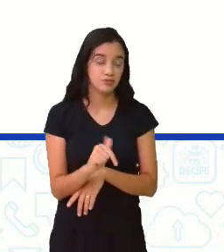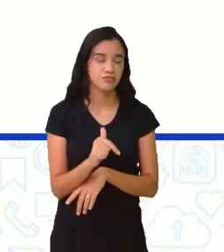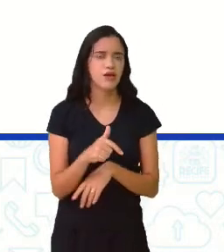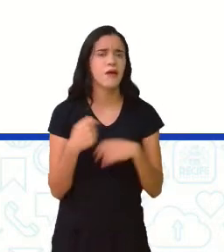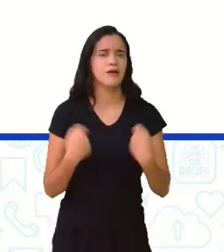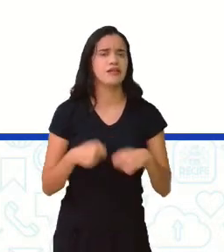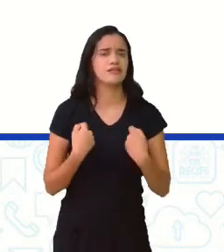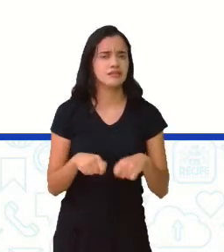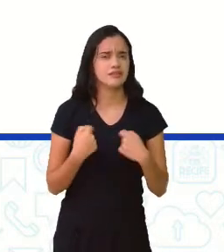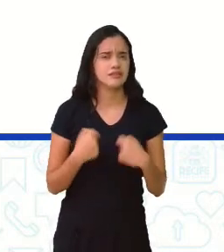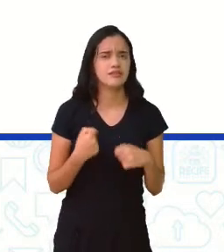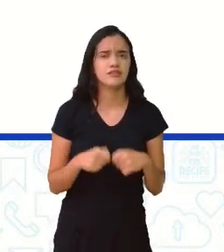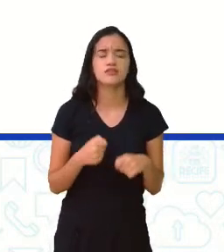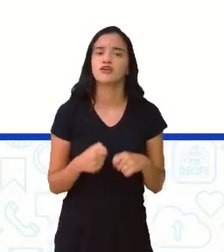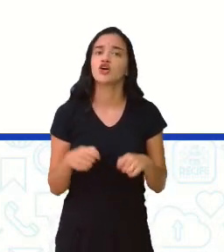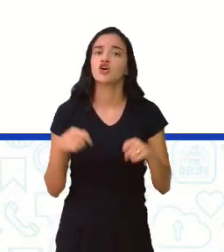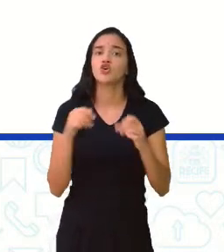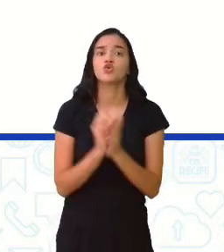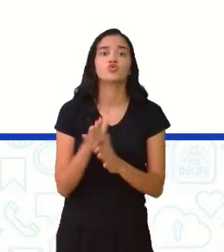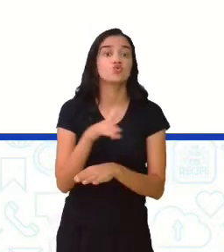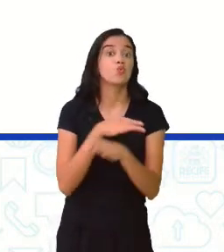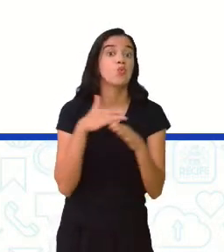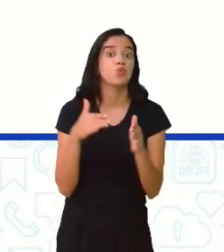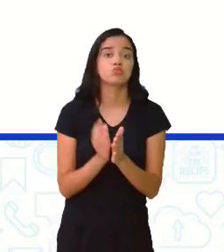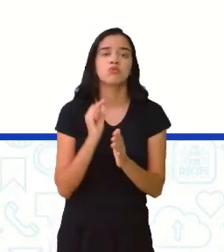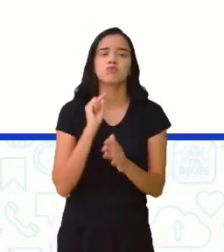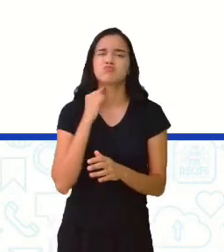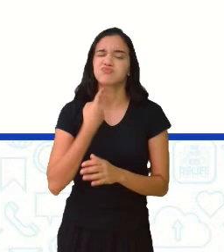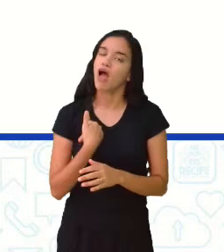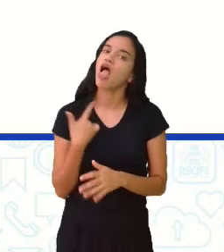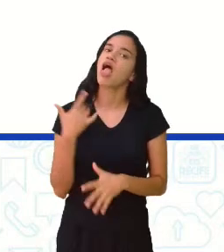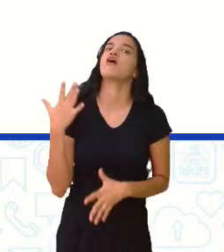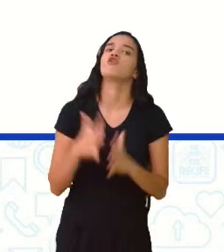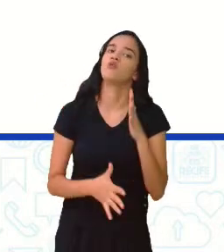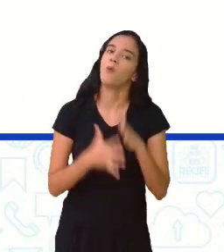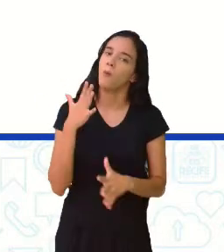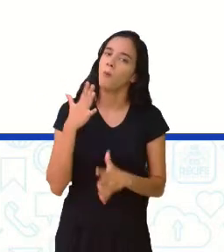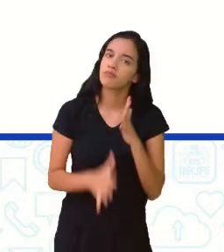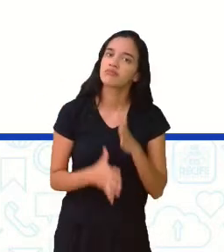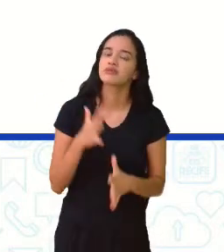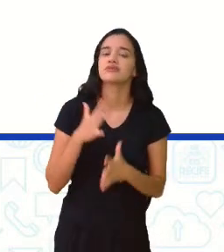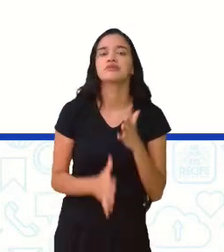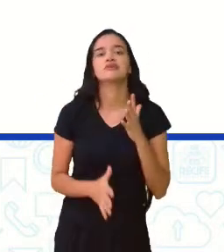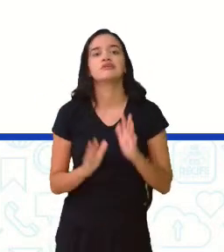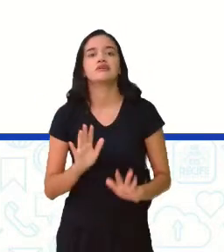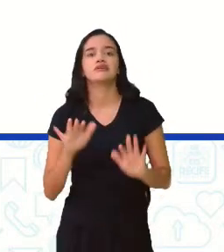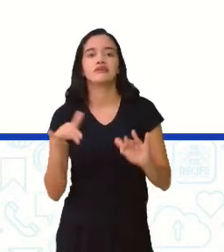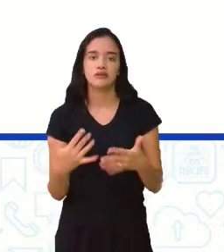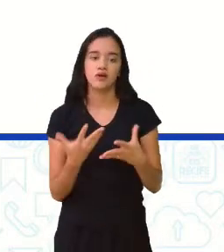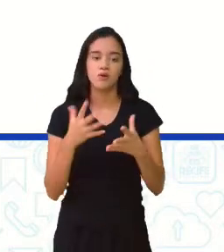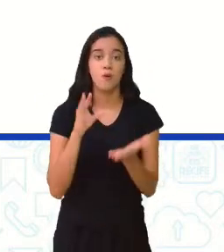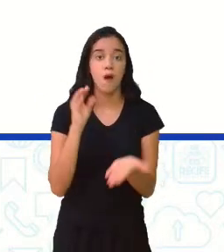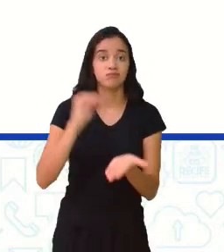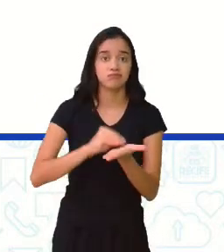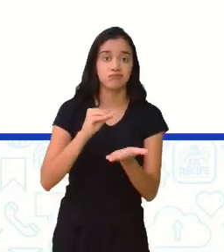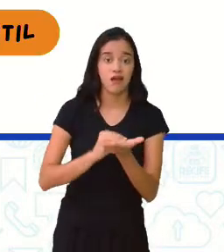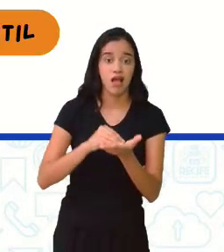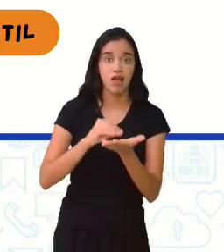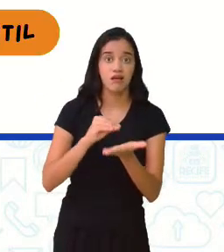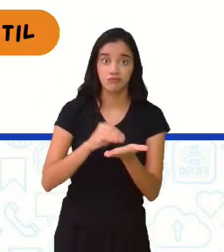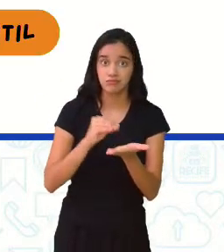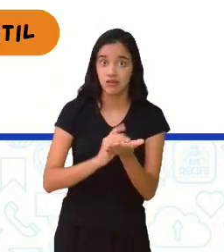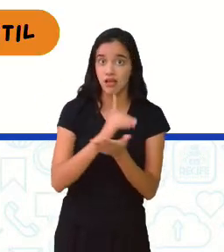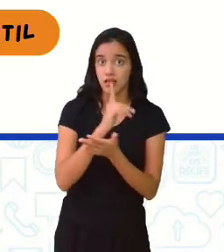é necessária para retirar toda a sujeira, né? É bem complicado isso aí, viu? Então, escassez de água